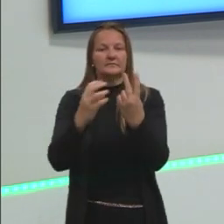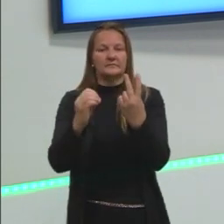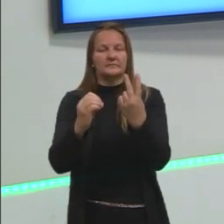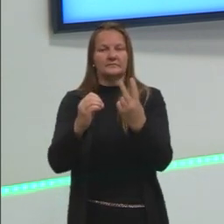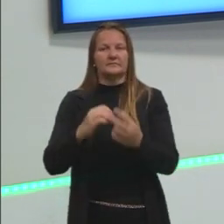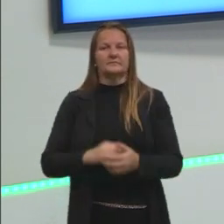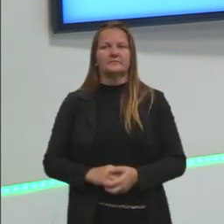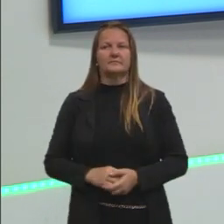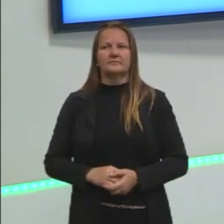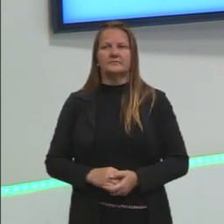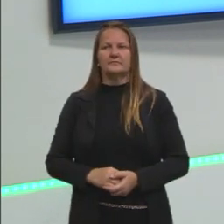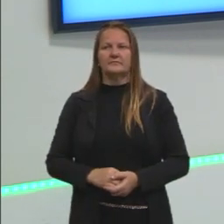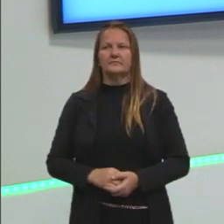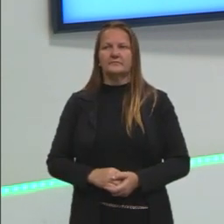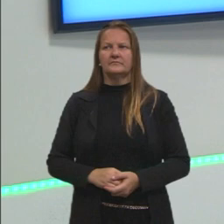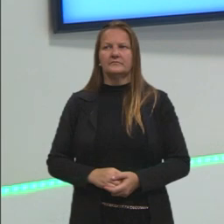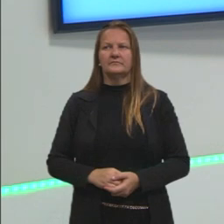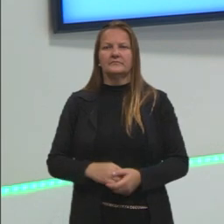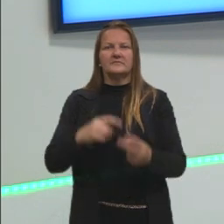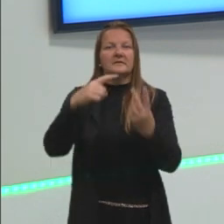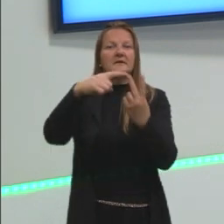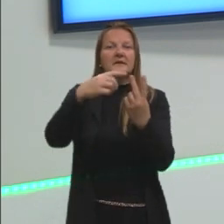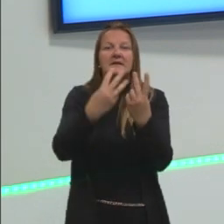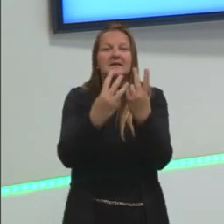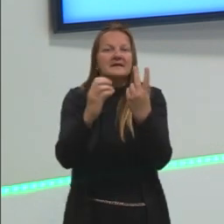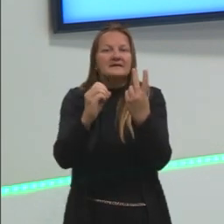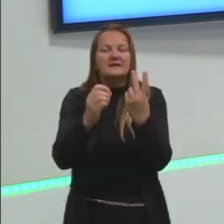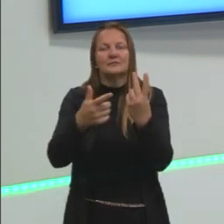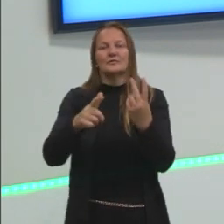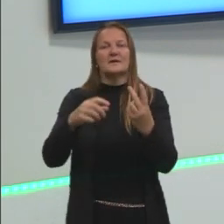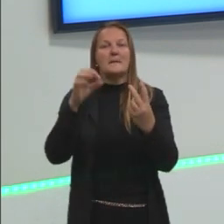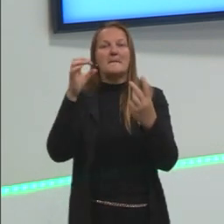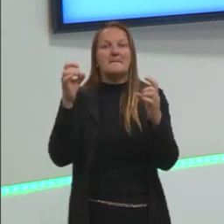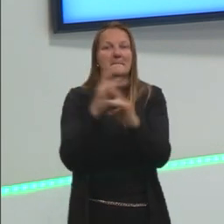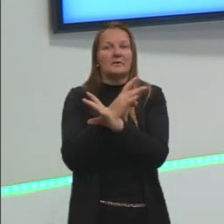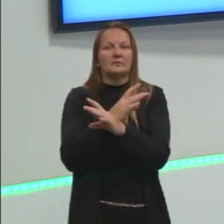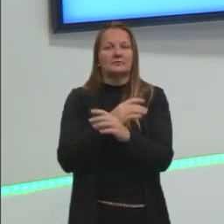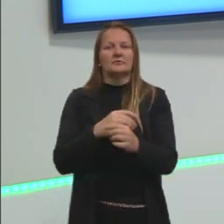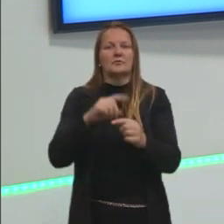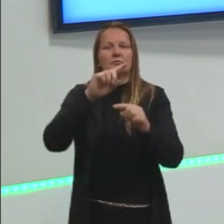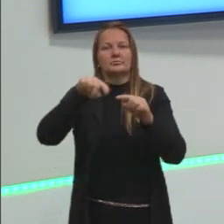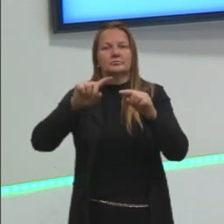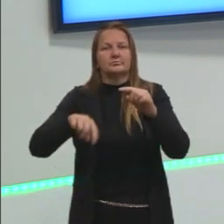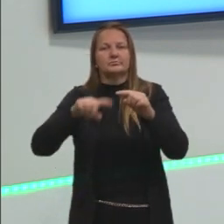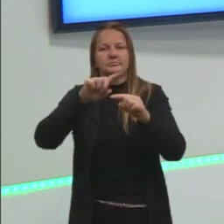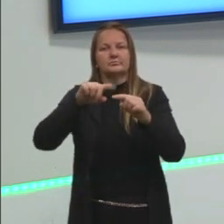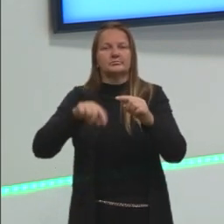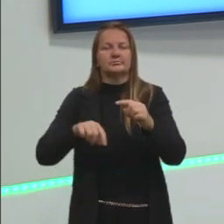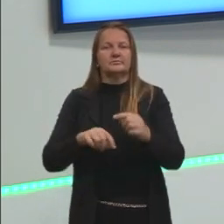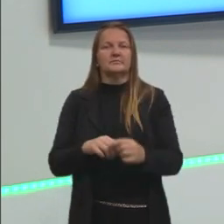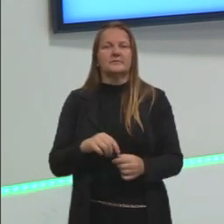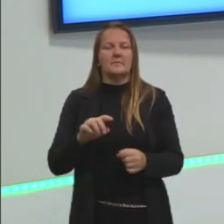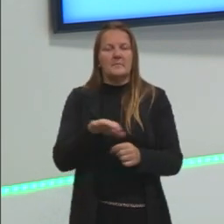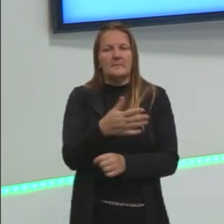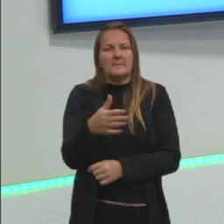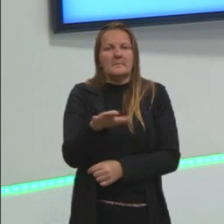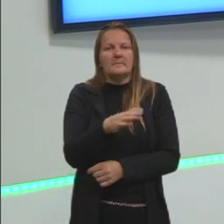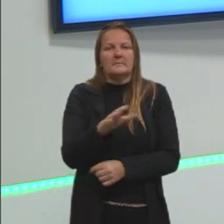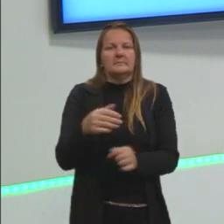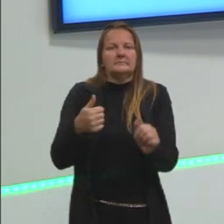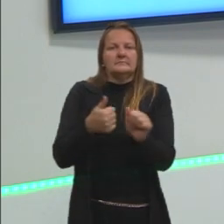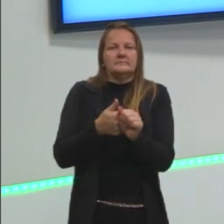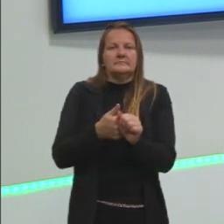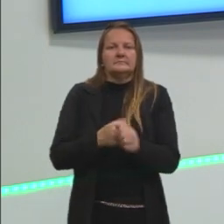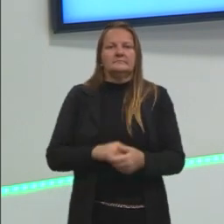30 não é uma raiz exata Ou a gente pode simplificar ou tentar chegar no valor aproximado ou